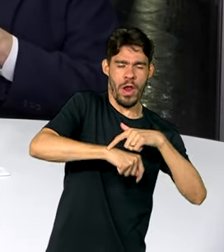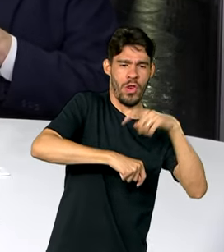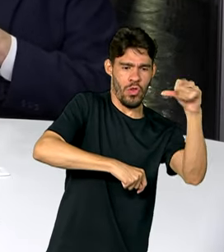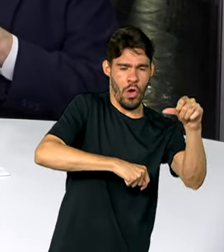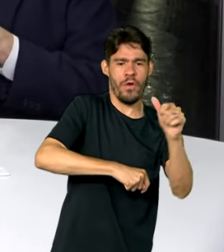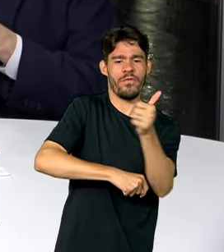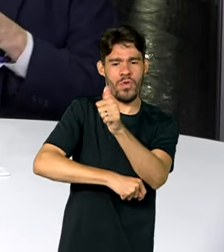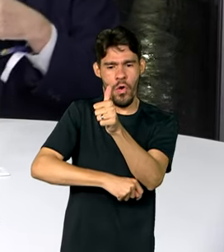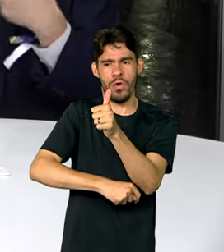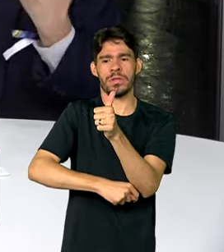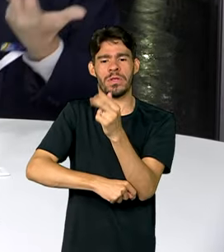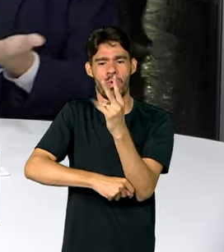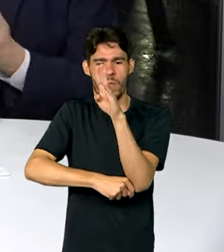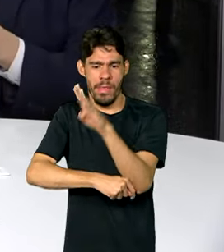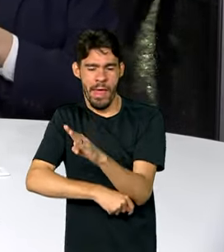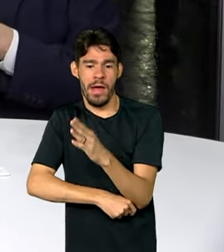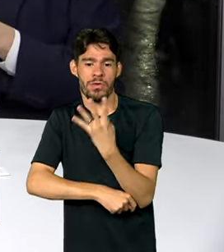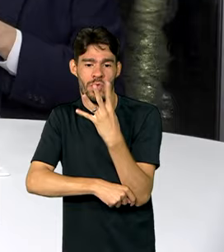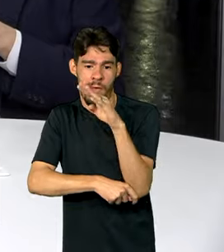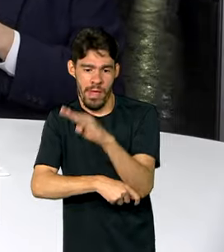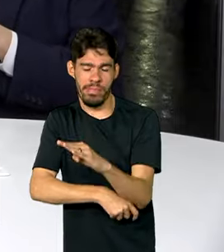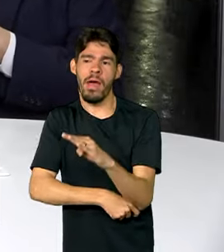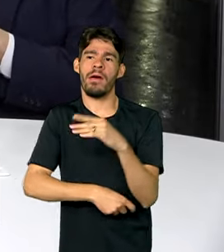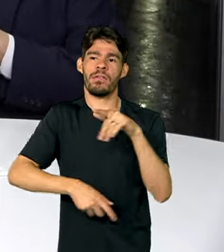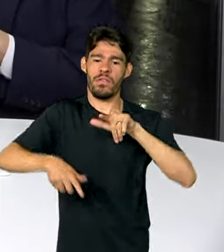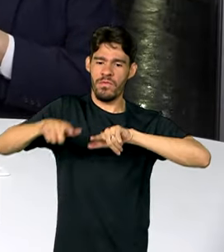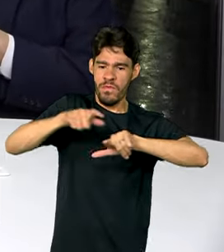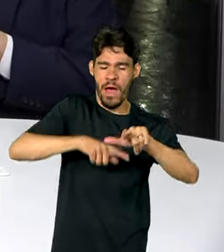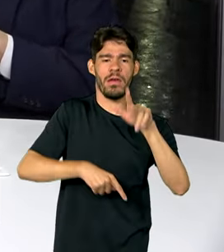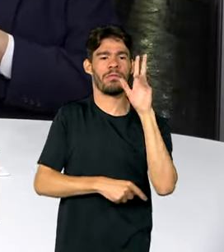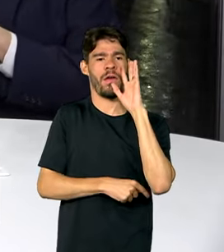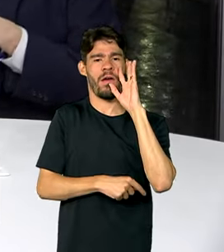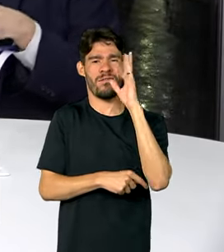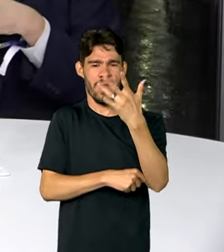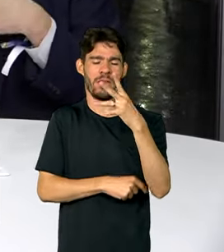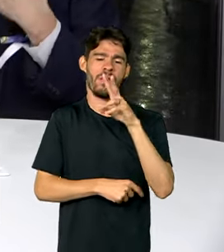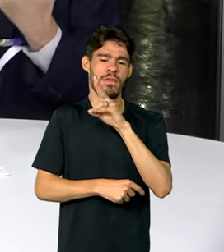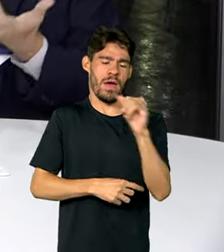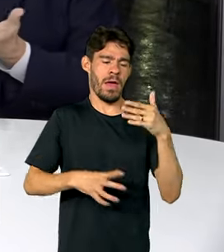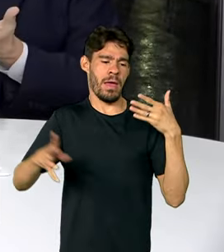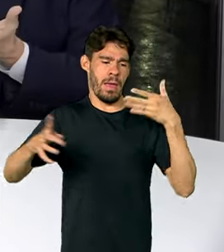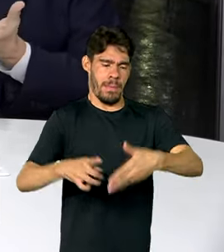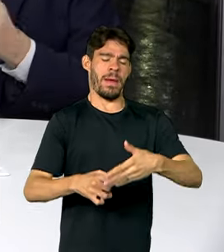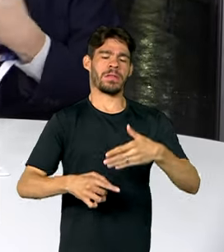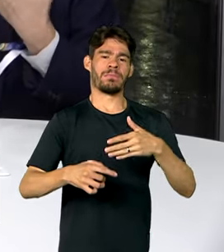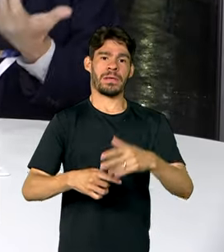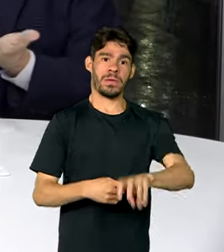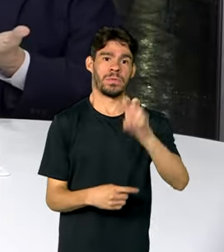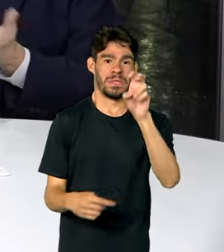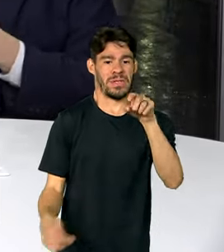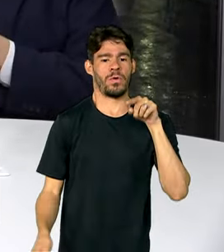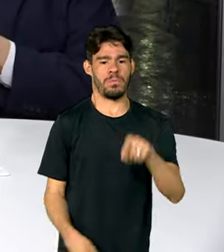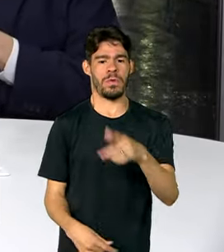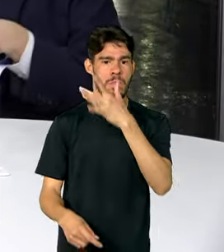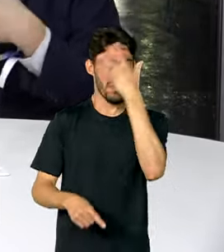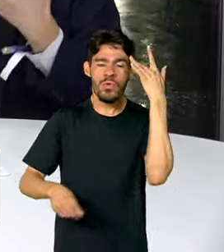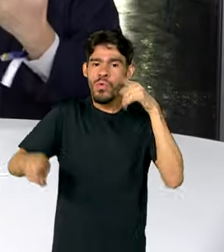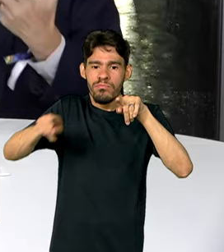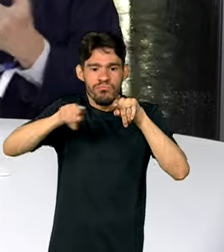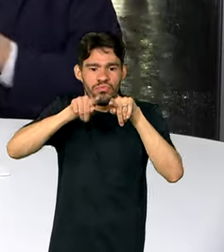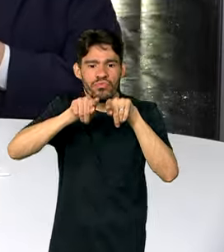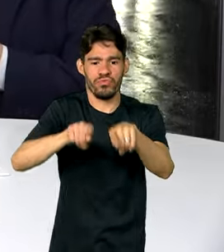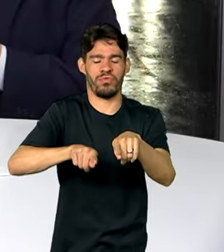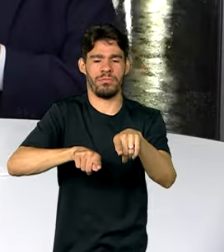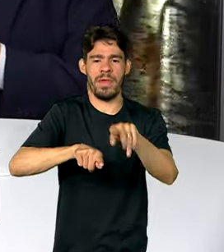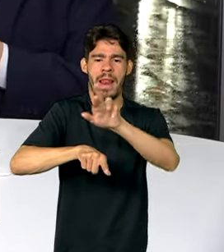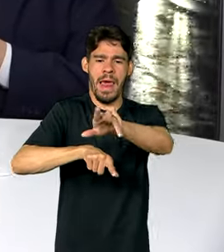às 16, atividades em que a gente espera a participação de mais de 5 mil pessoas ao mesmo tempo, né,